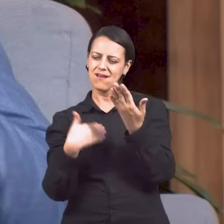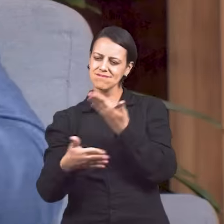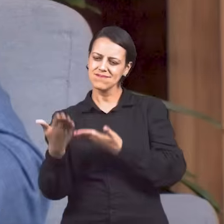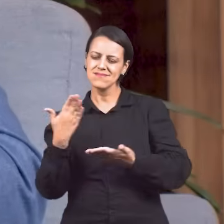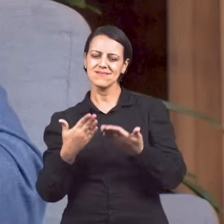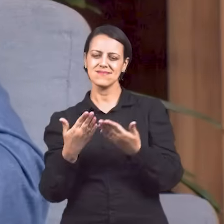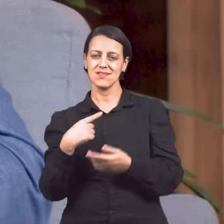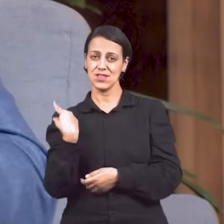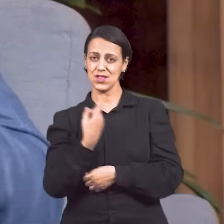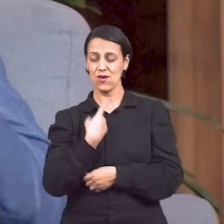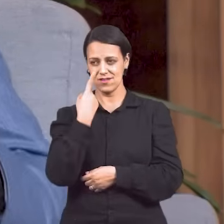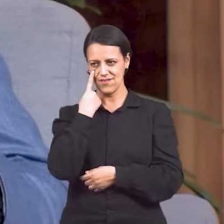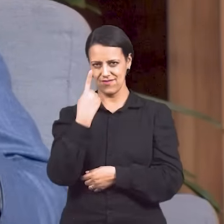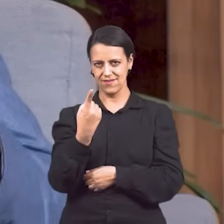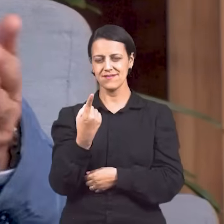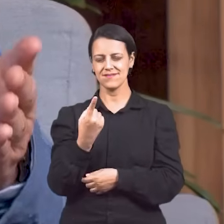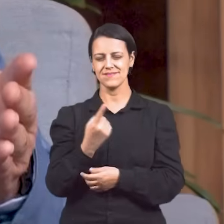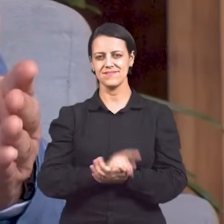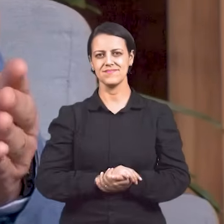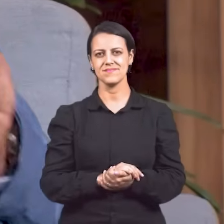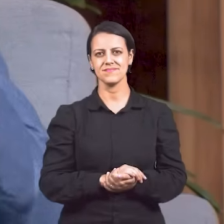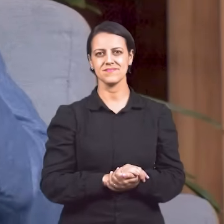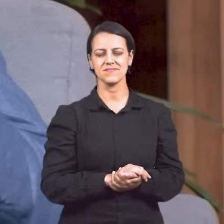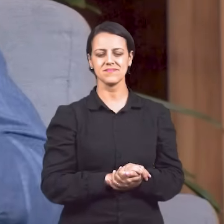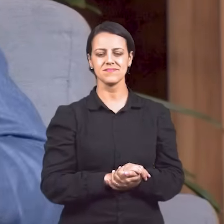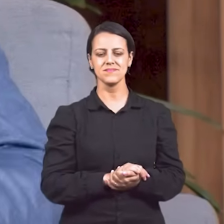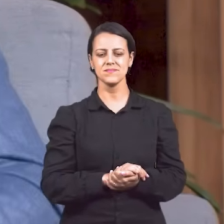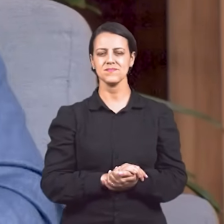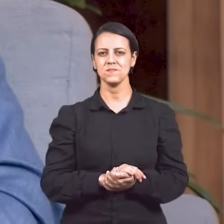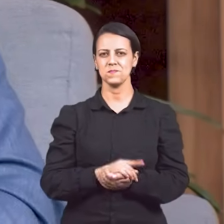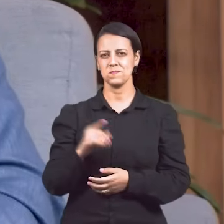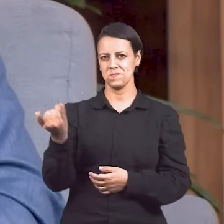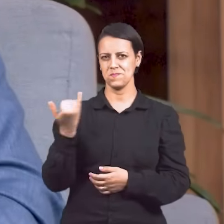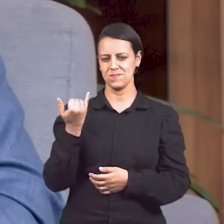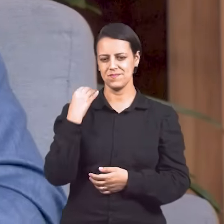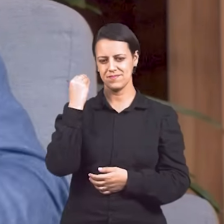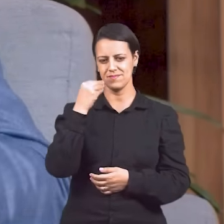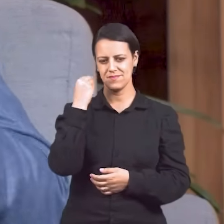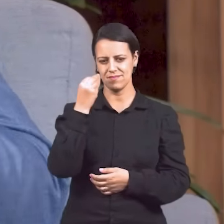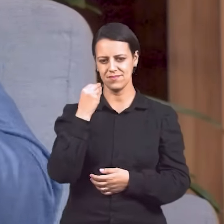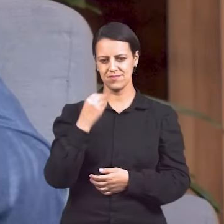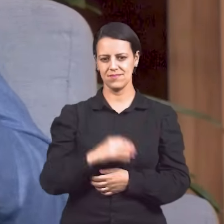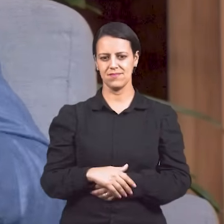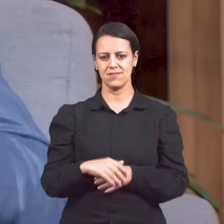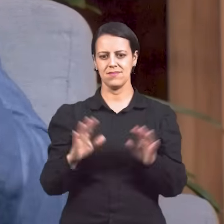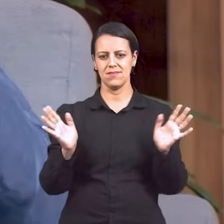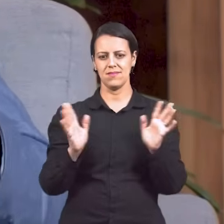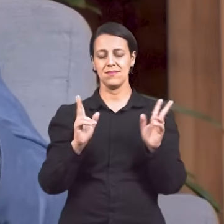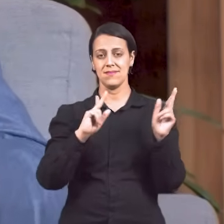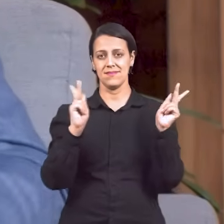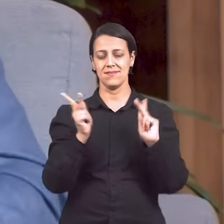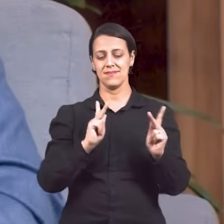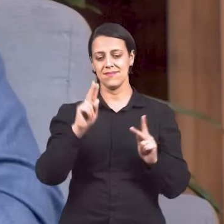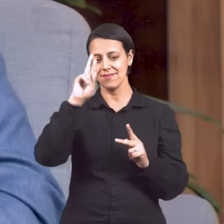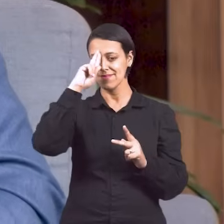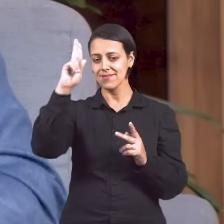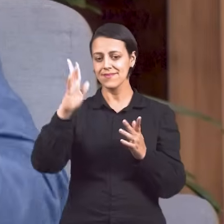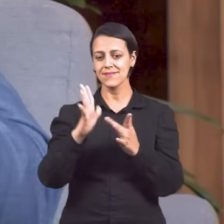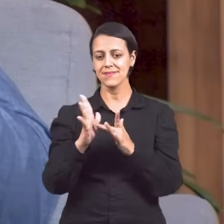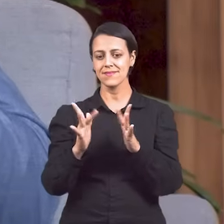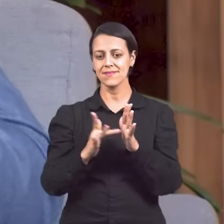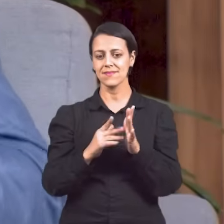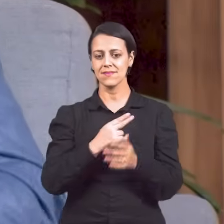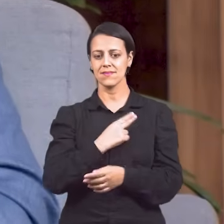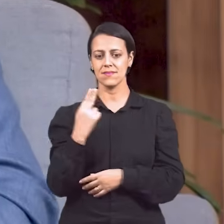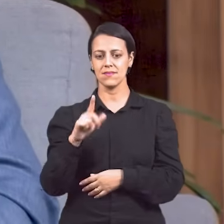um vídeo junto com o idoso, conversando com ele, uma entrevista, e é bem interessante a entrevista porque tem esse bate-papo, essa conversa, e nós